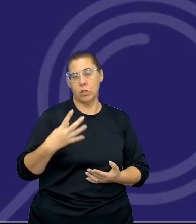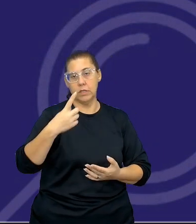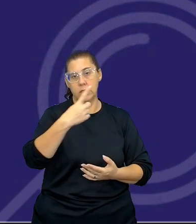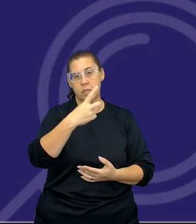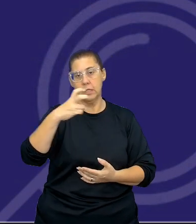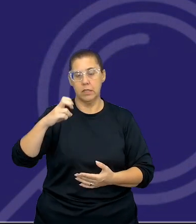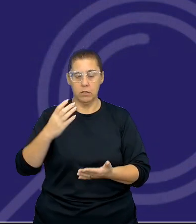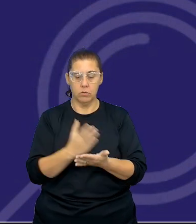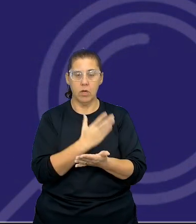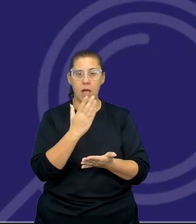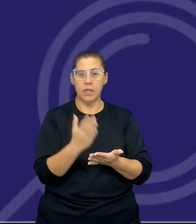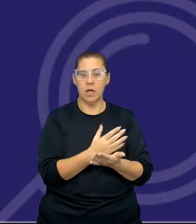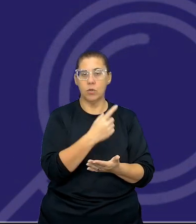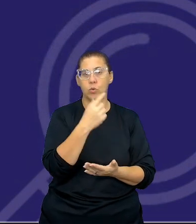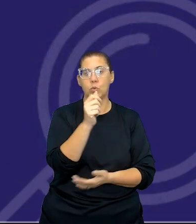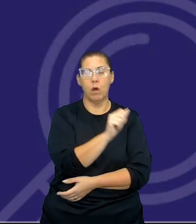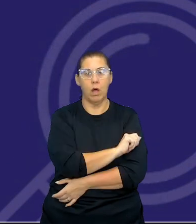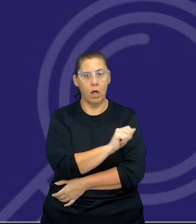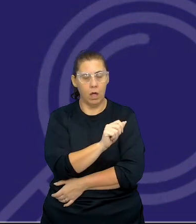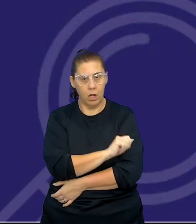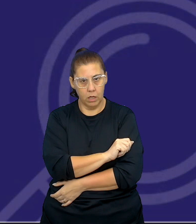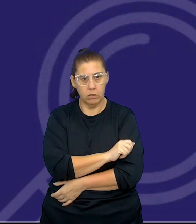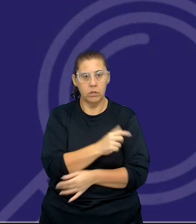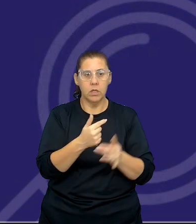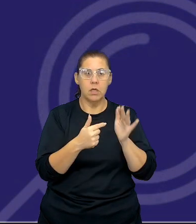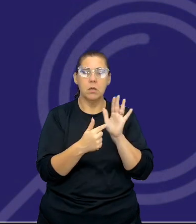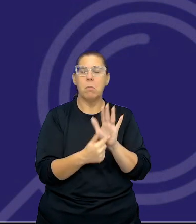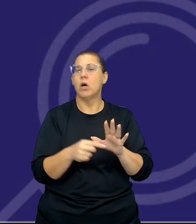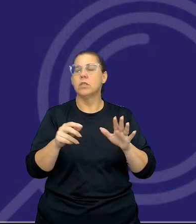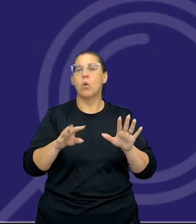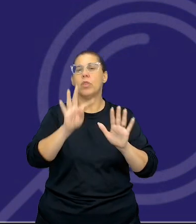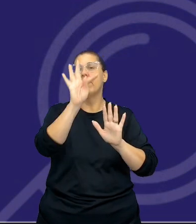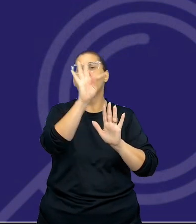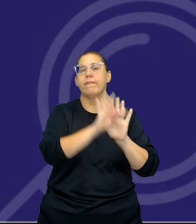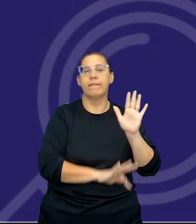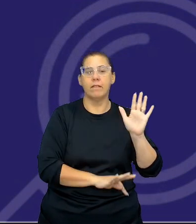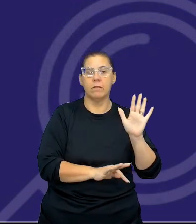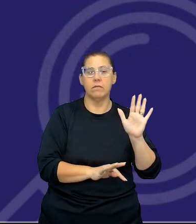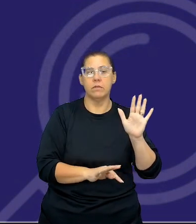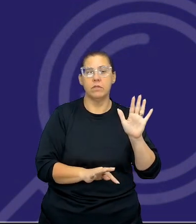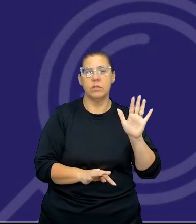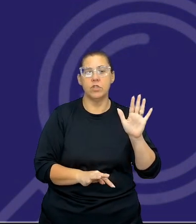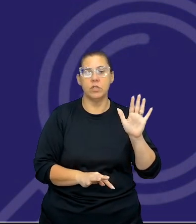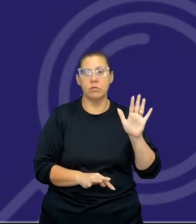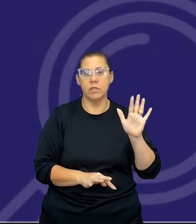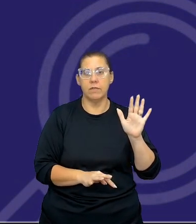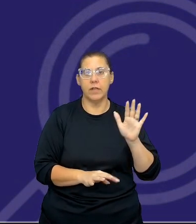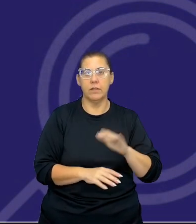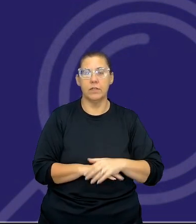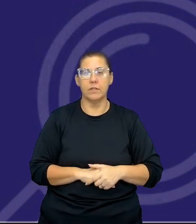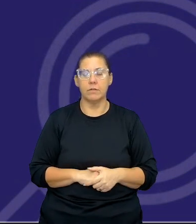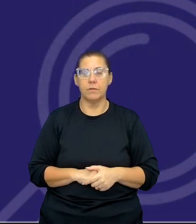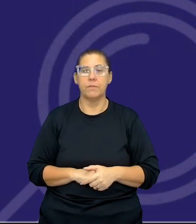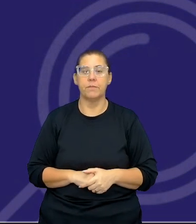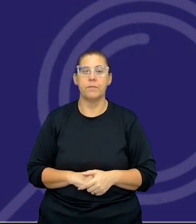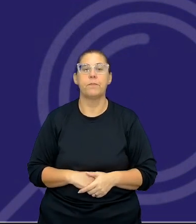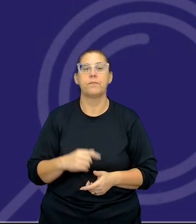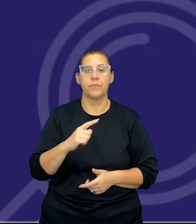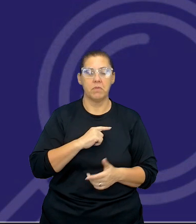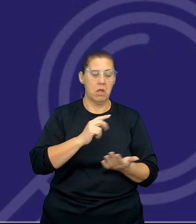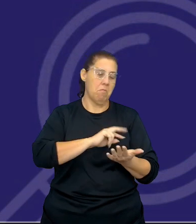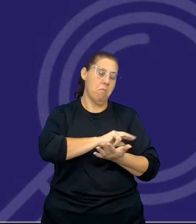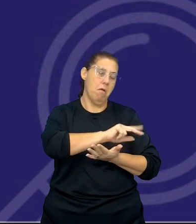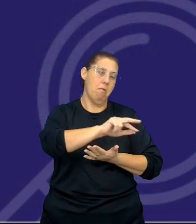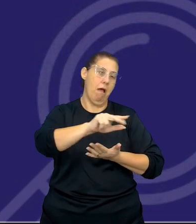do caderno do estudante. E ela traz o seguinte texto, né, se me permitirem a leitura. Existem